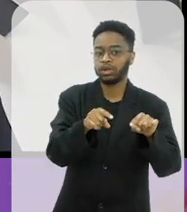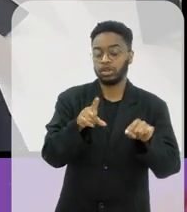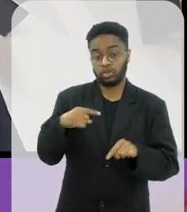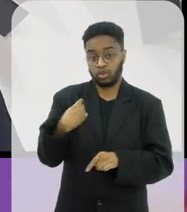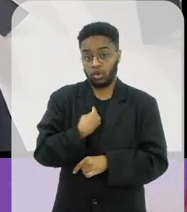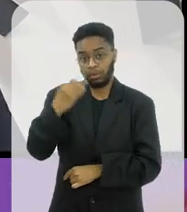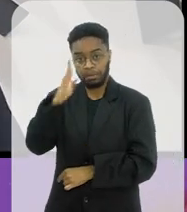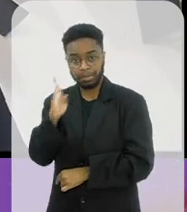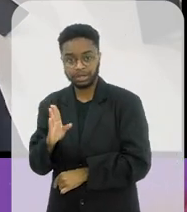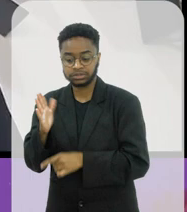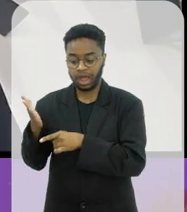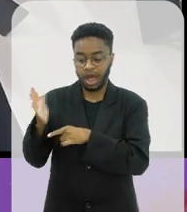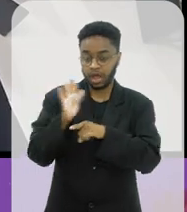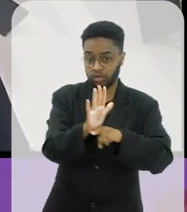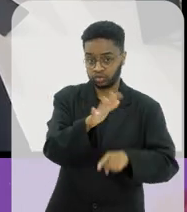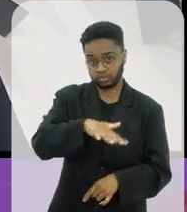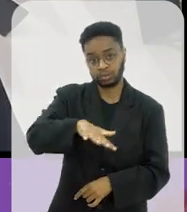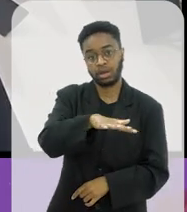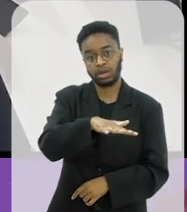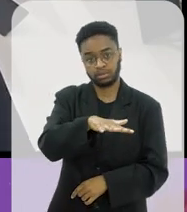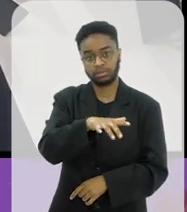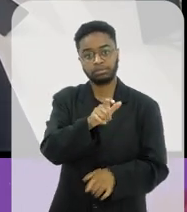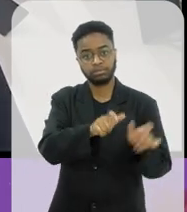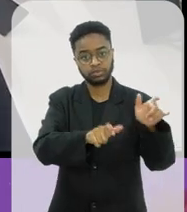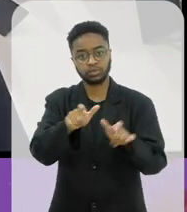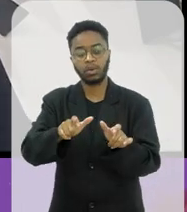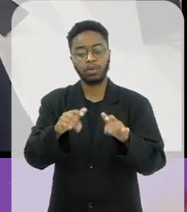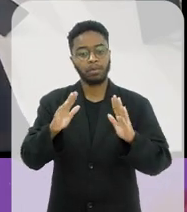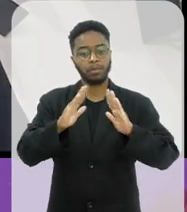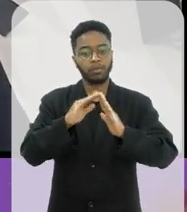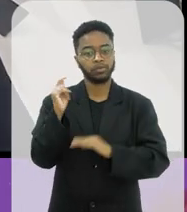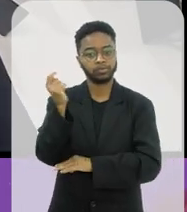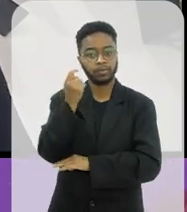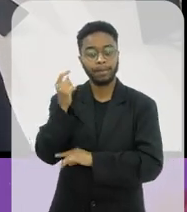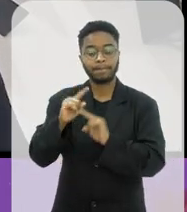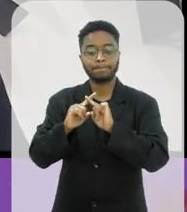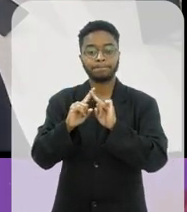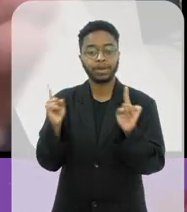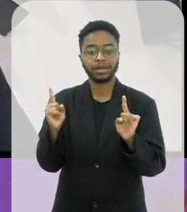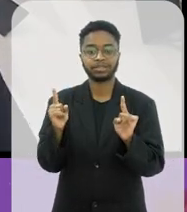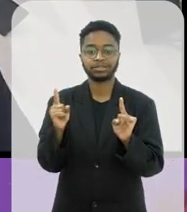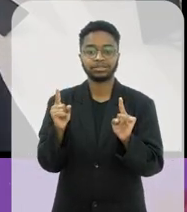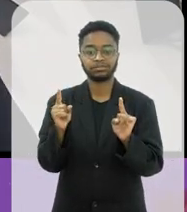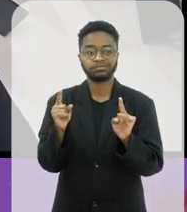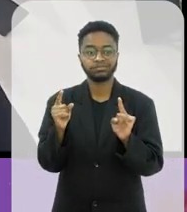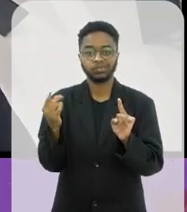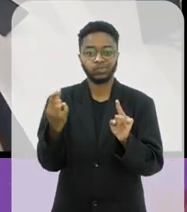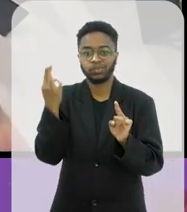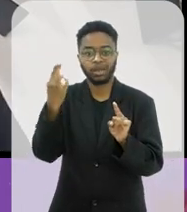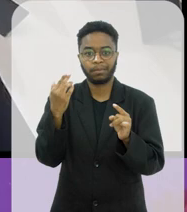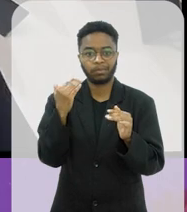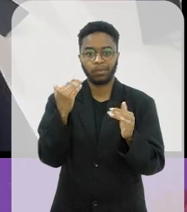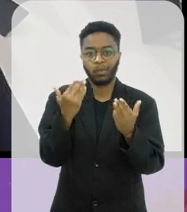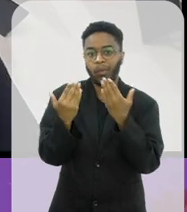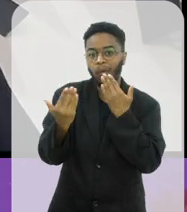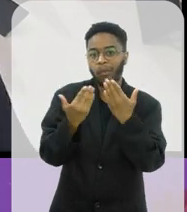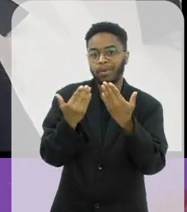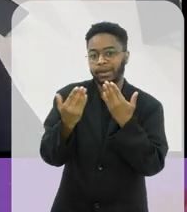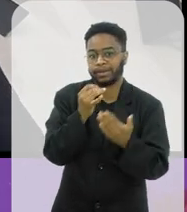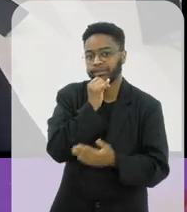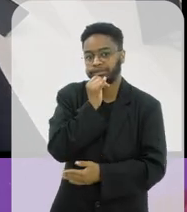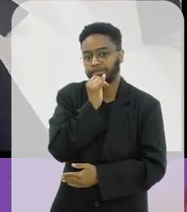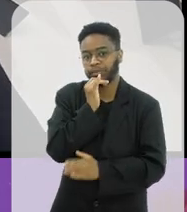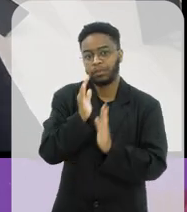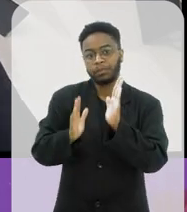todos estão imbuídos em ajudar os nossos irmãos gaúchos. Mas não tem a proporcionalidade, por exemplo, que teve